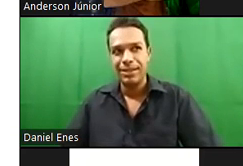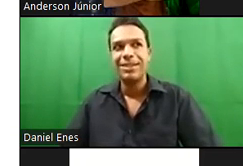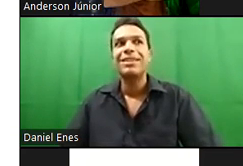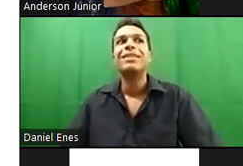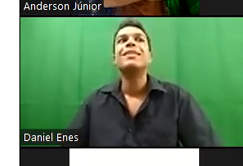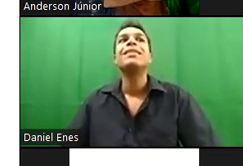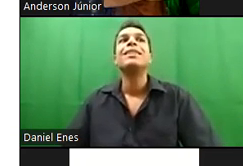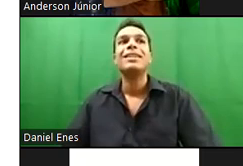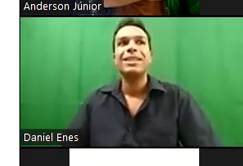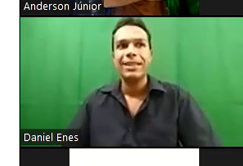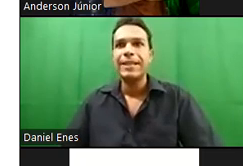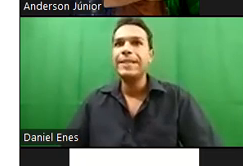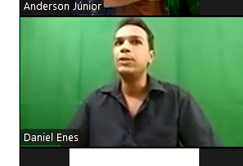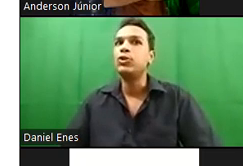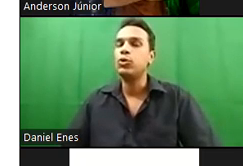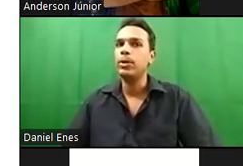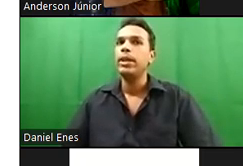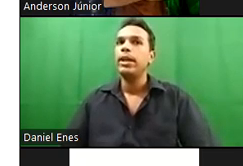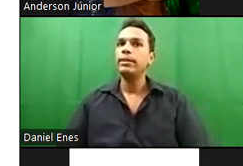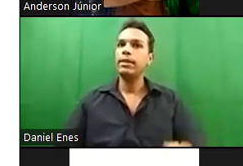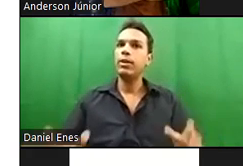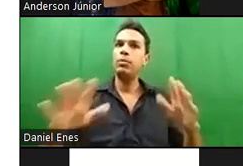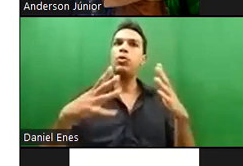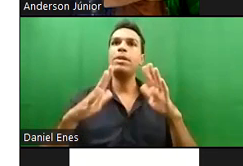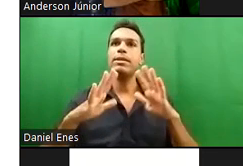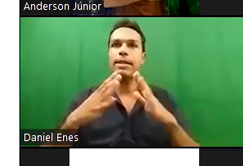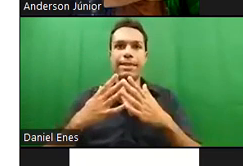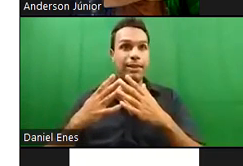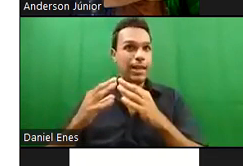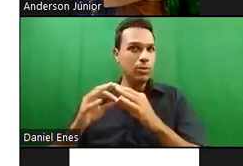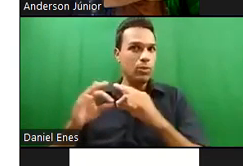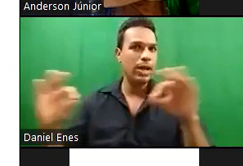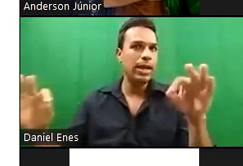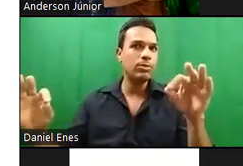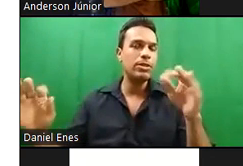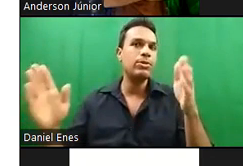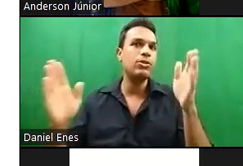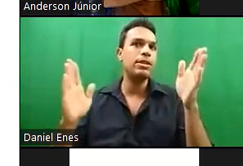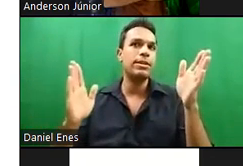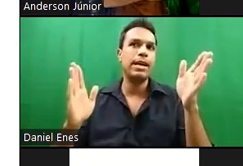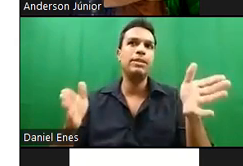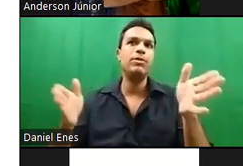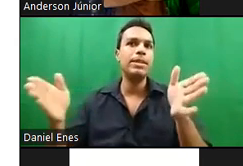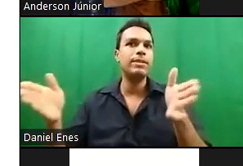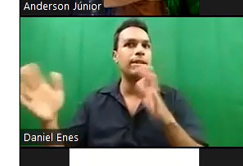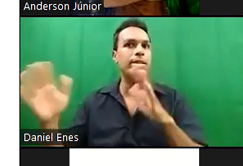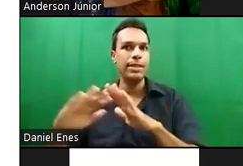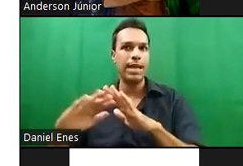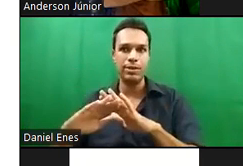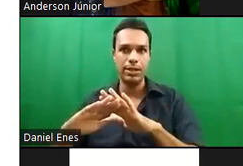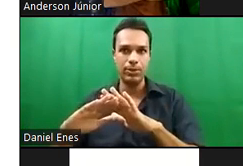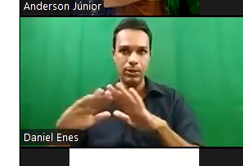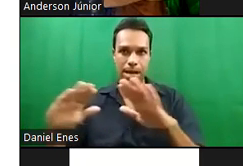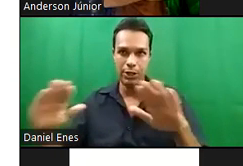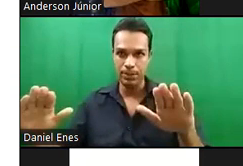Língua brasileira de sinais, Libras. Isso. Então, vamos começar. Termo correto de se utilizar, língua brasileira de